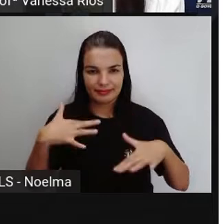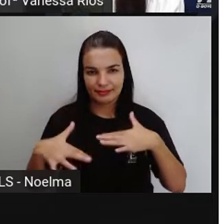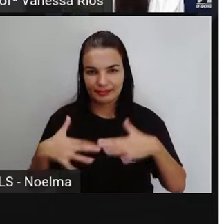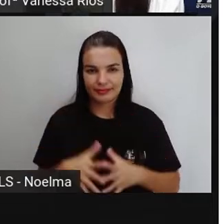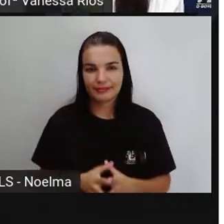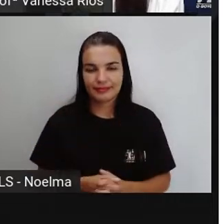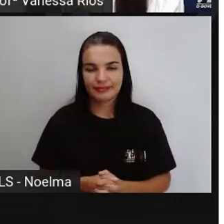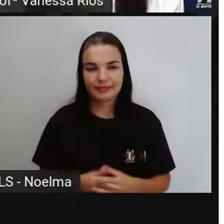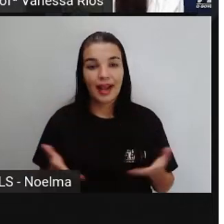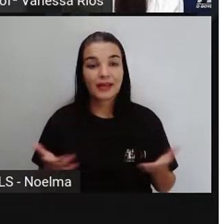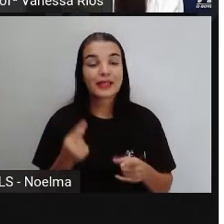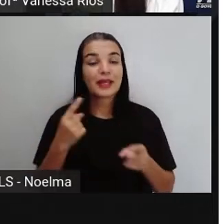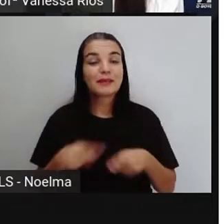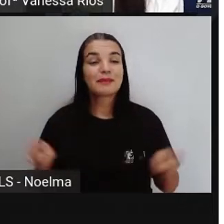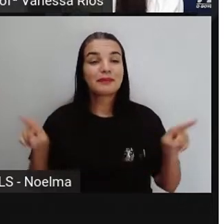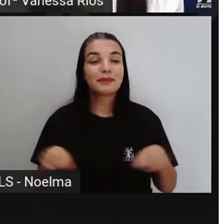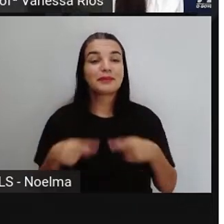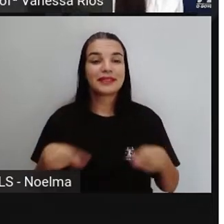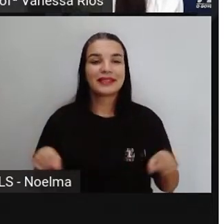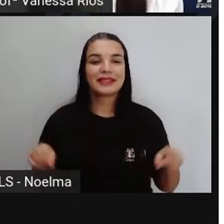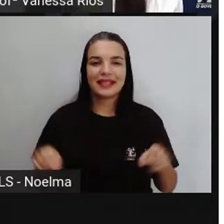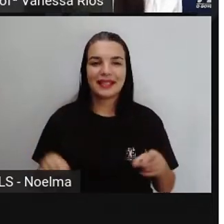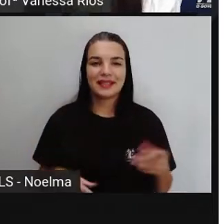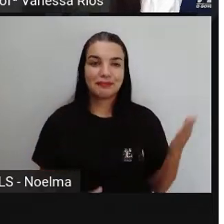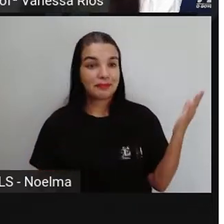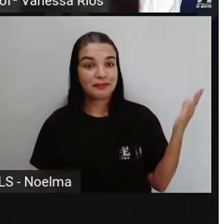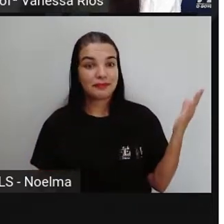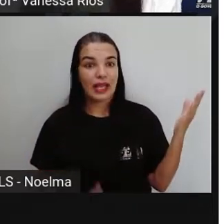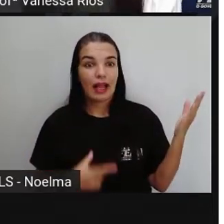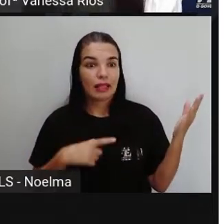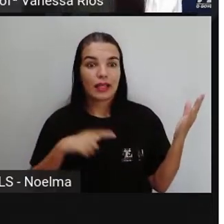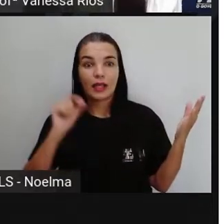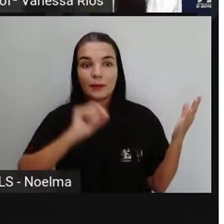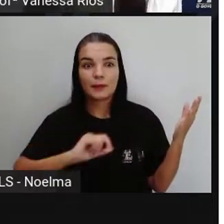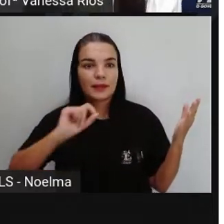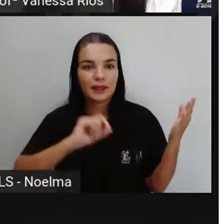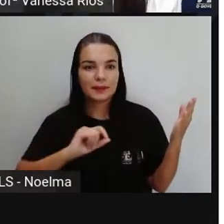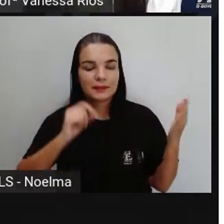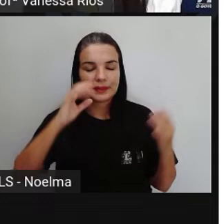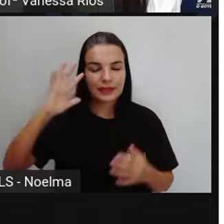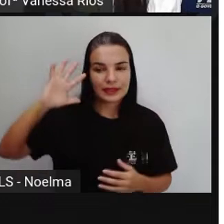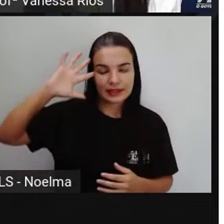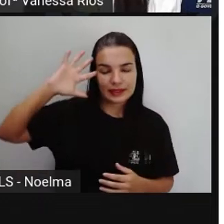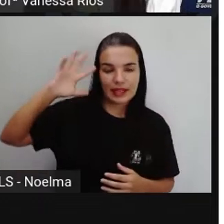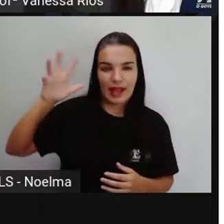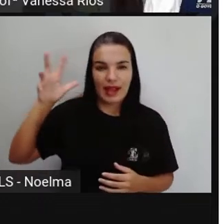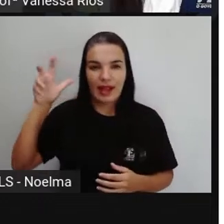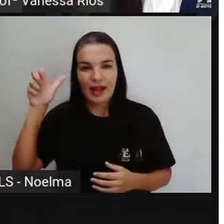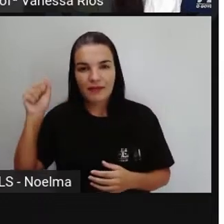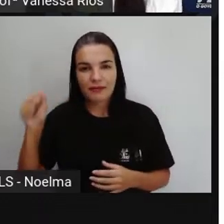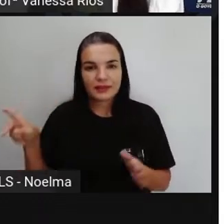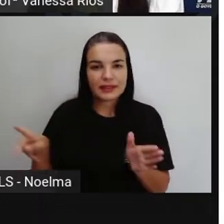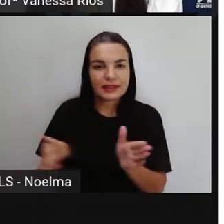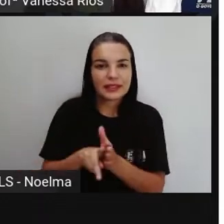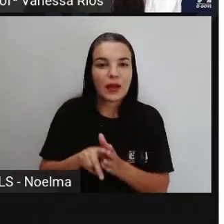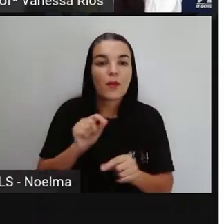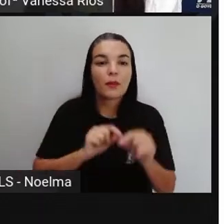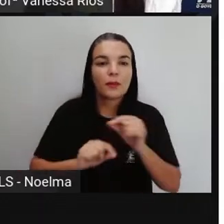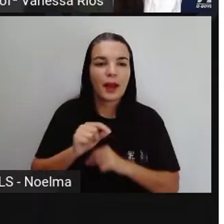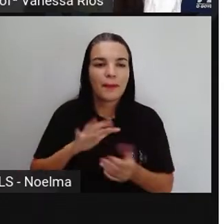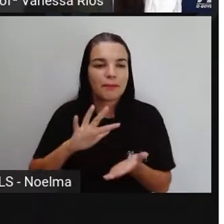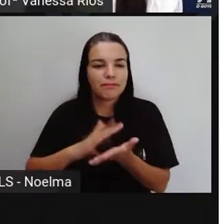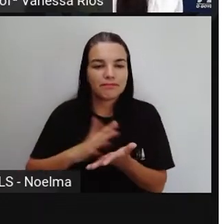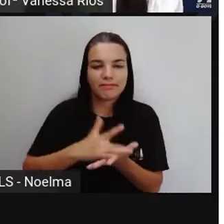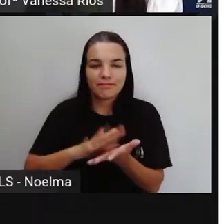E a gente segue para a música. Das raízes negras aí brotou o samba de roda,